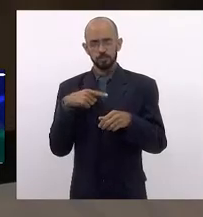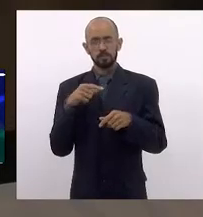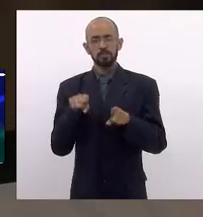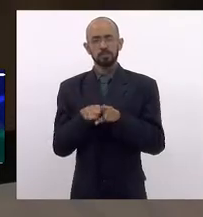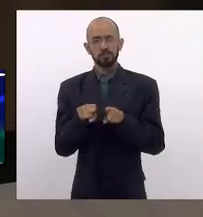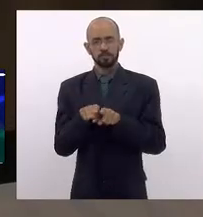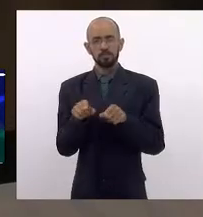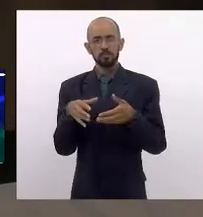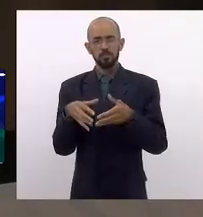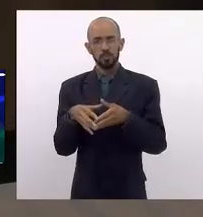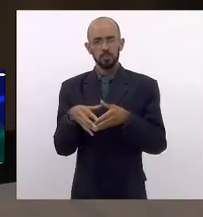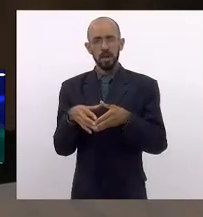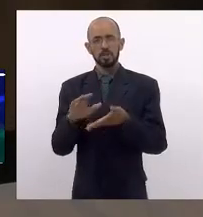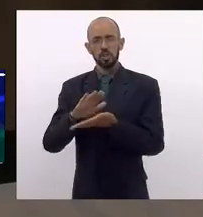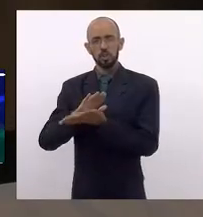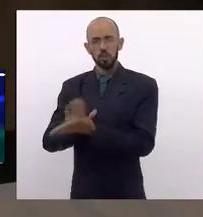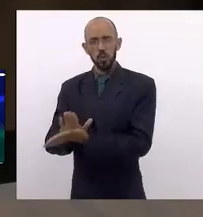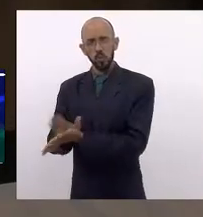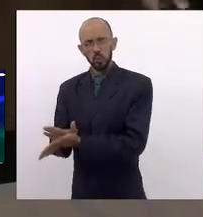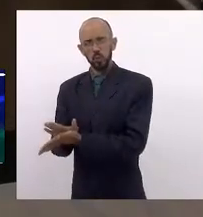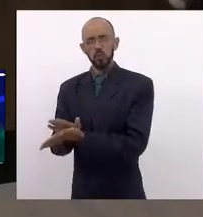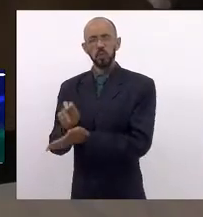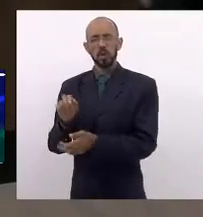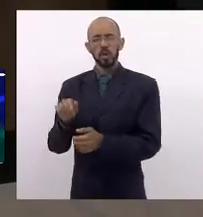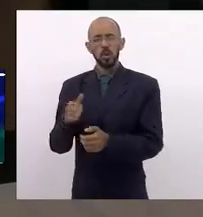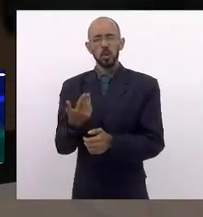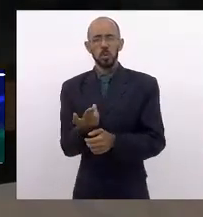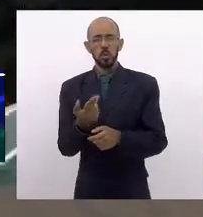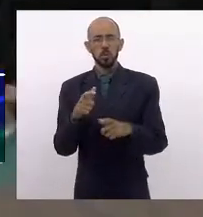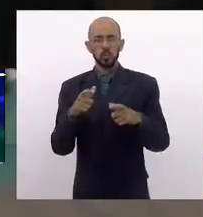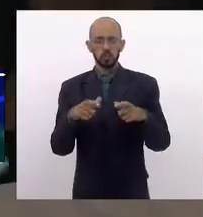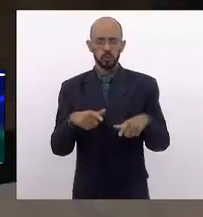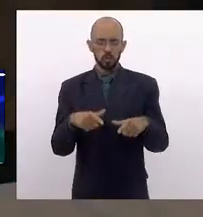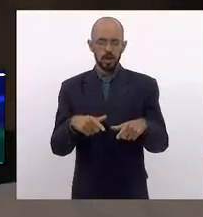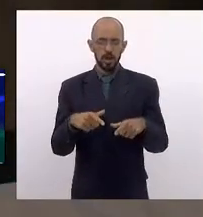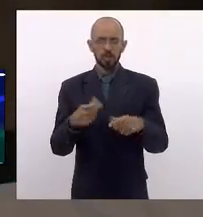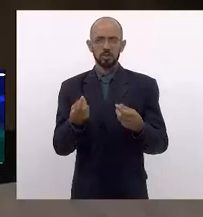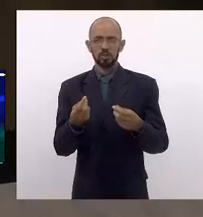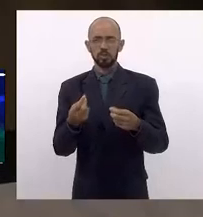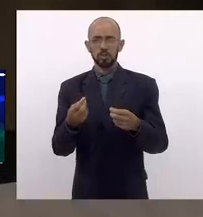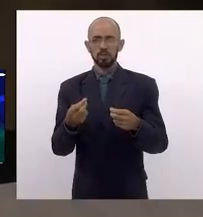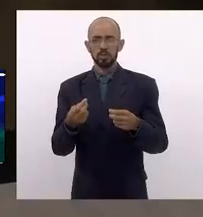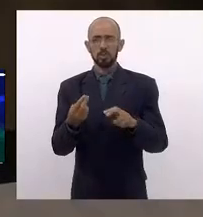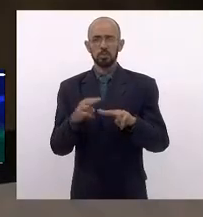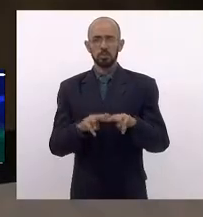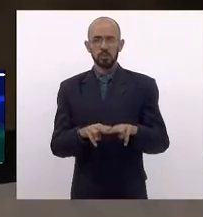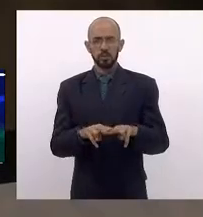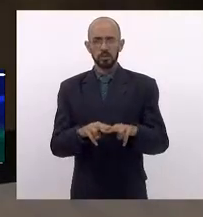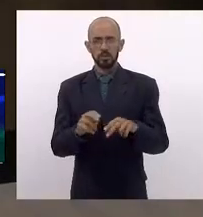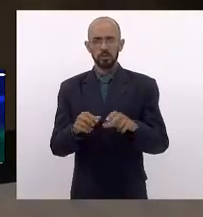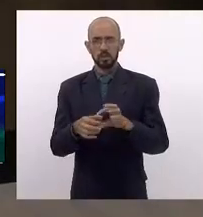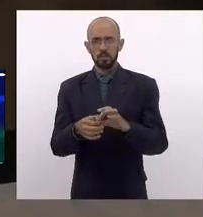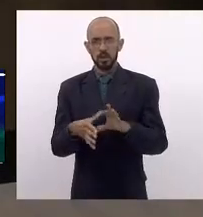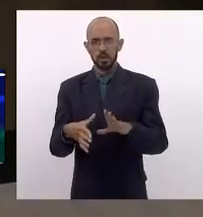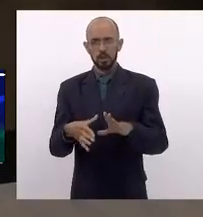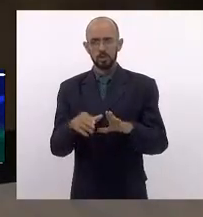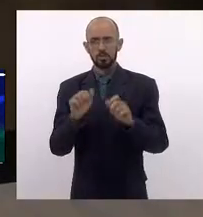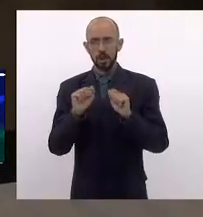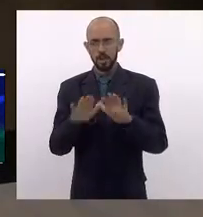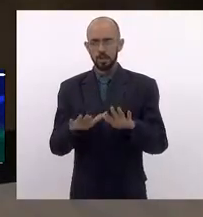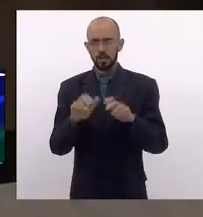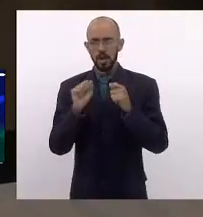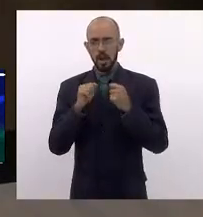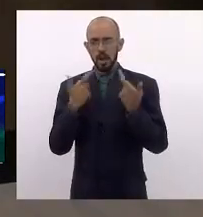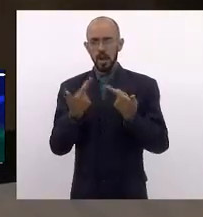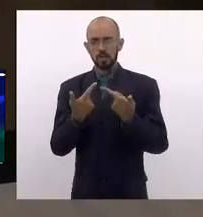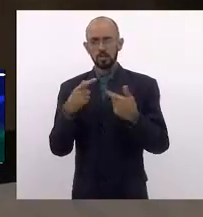combate à tortura nos espaços de privação da Liberdade enfim alerj tem um local importante